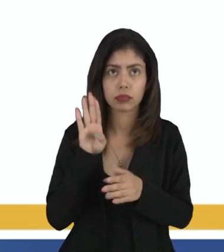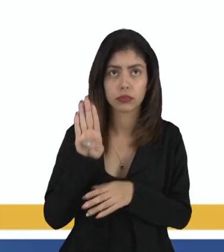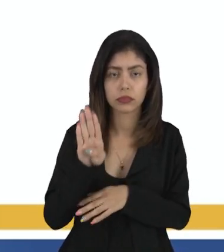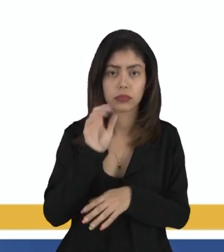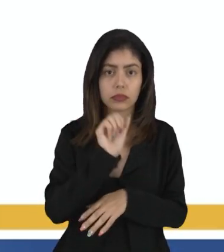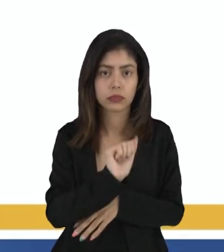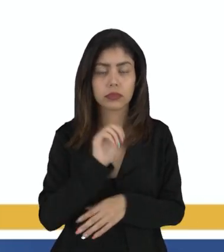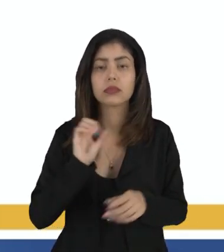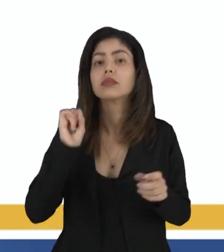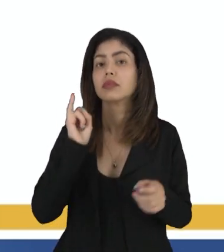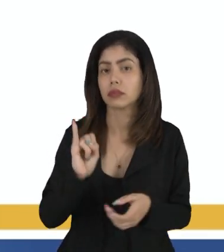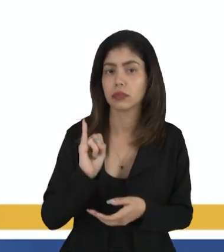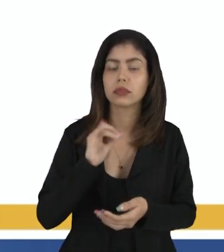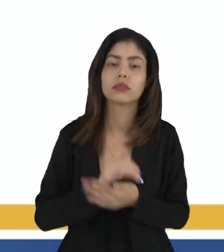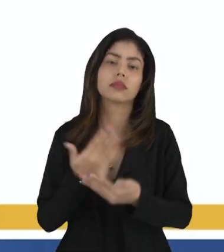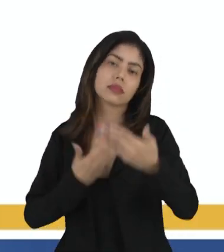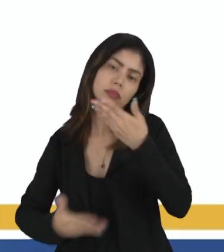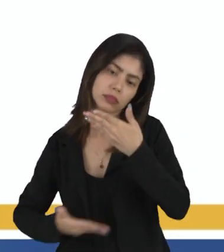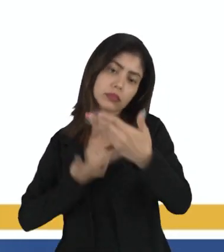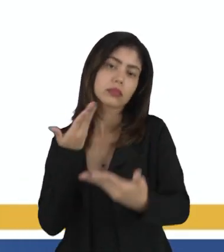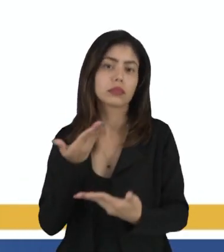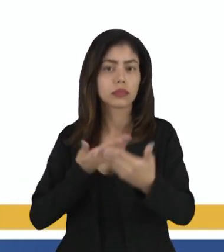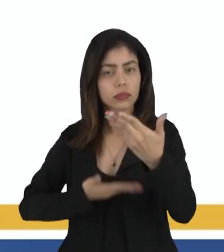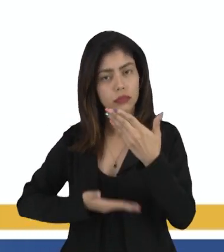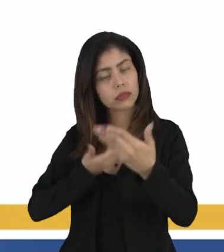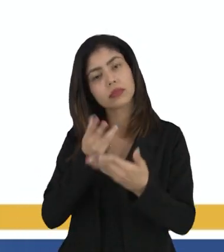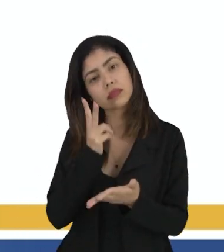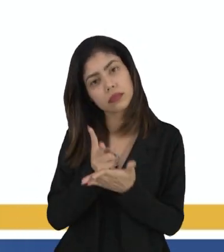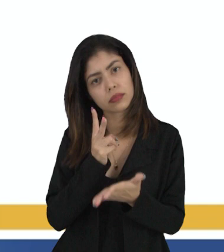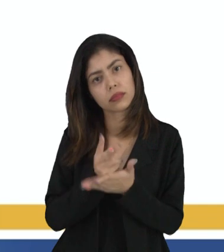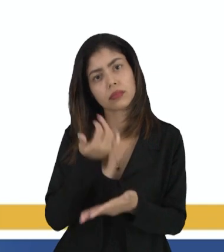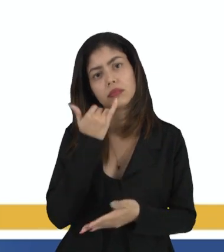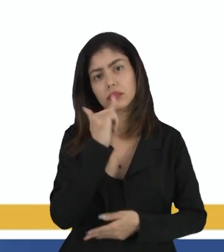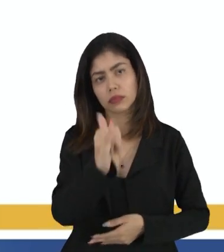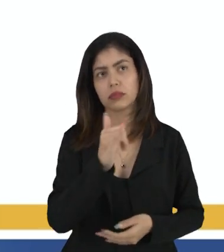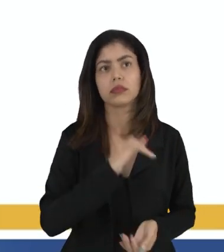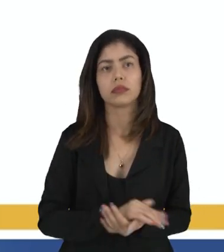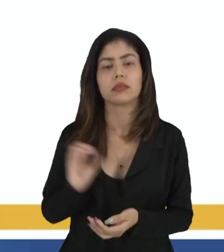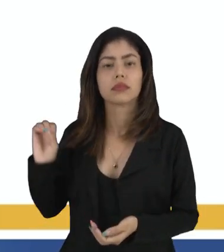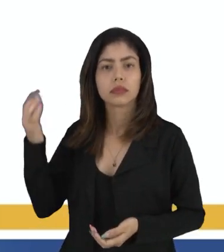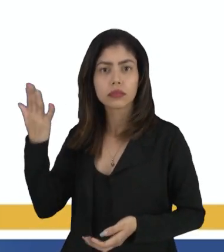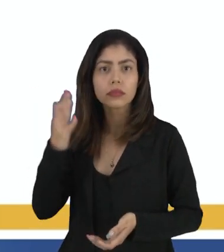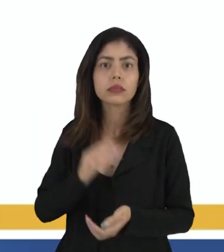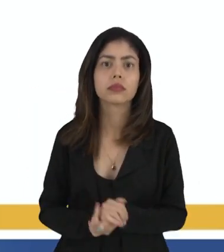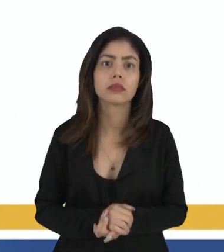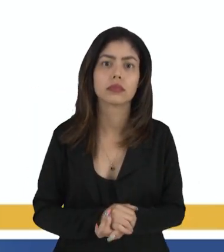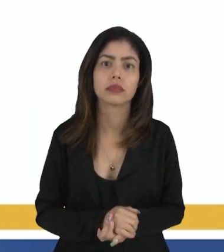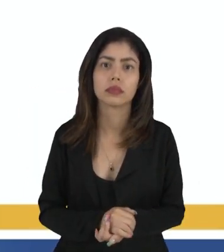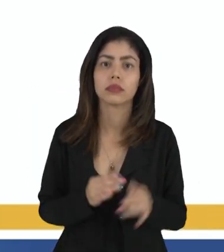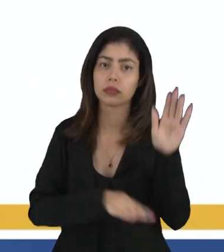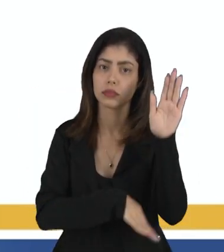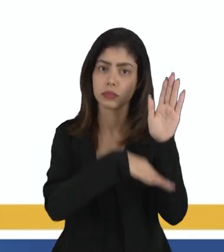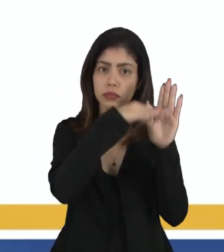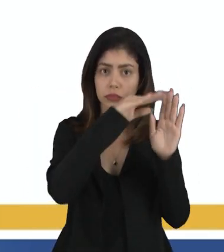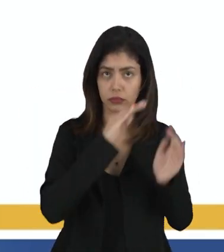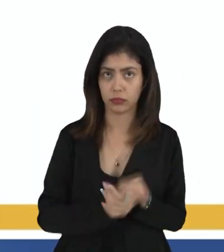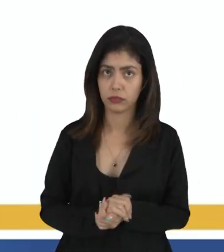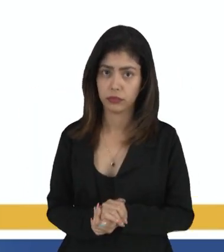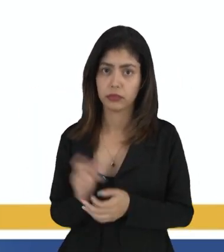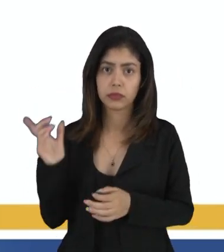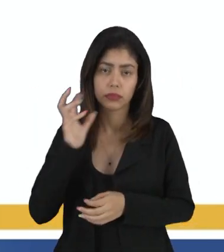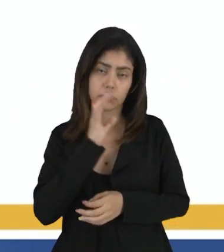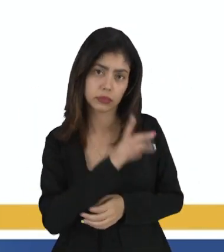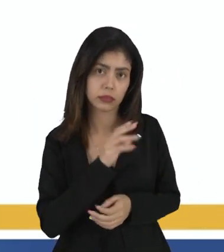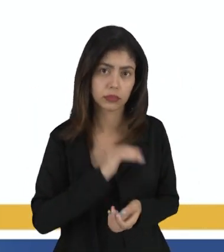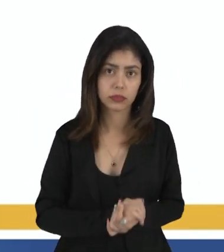corpo B, mas sim que o calor é essa transferência de energia. E no caso seria energia térmica, porque a gente está falando de calor. E